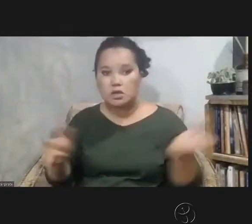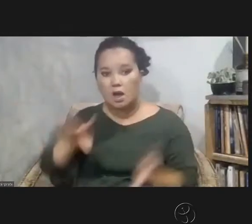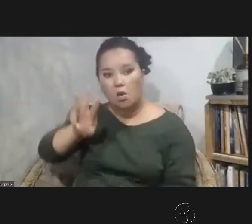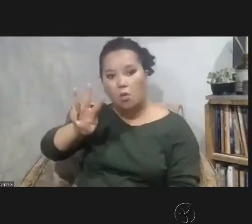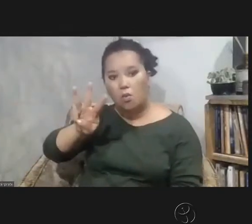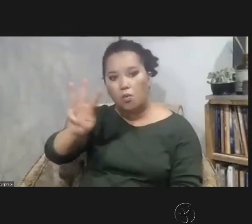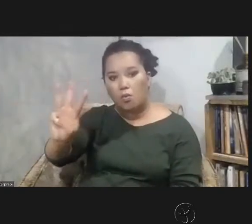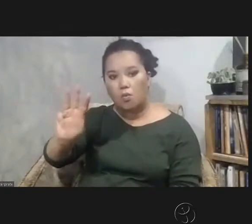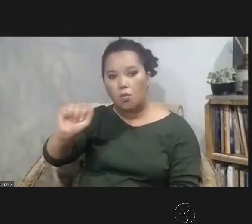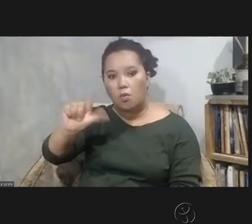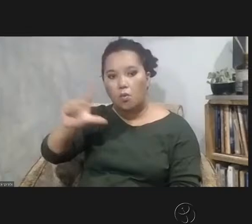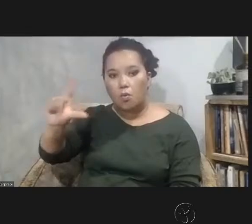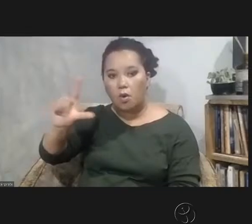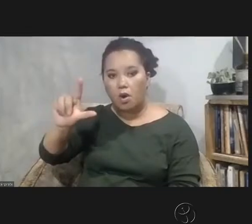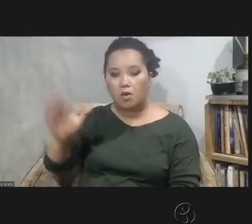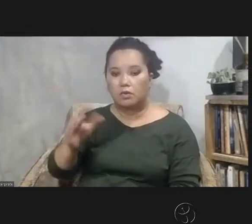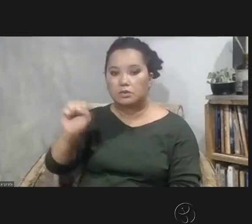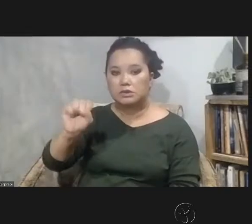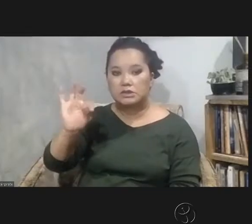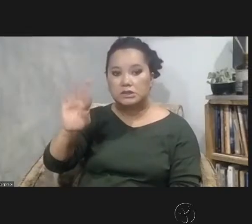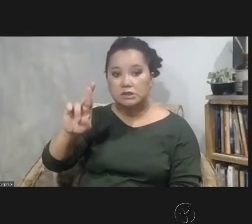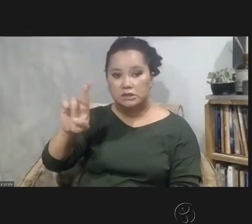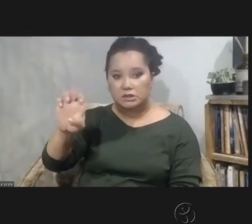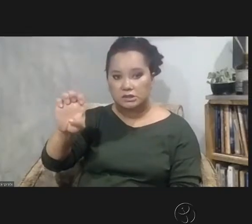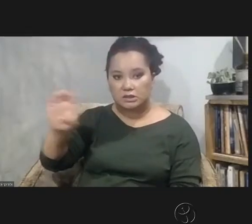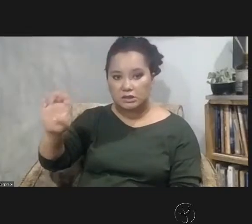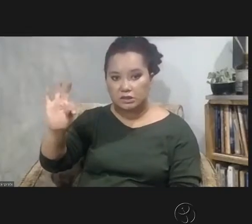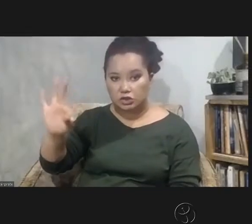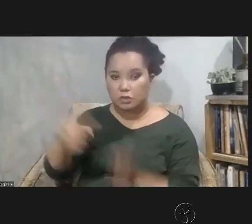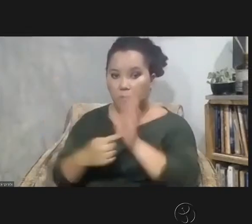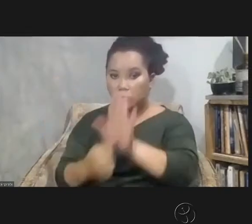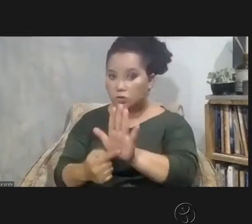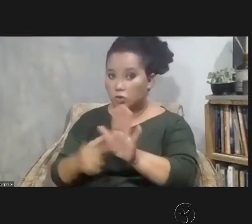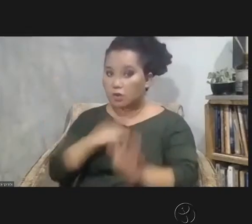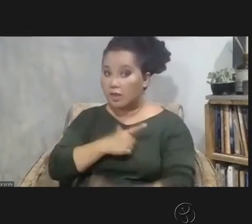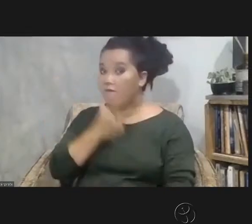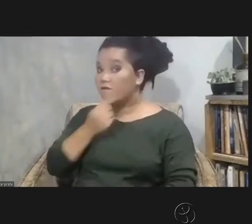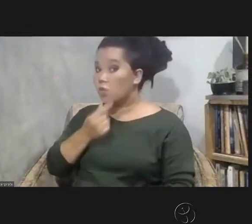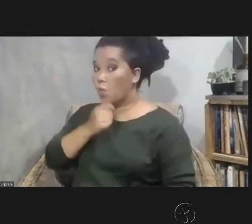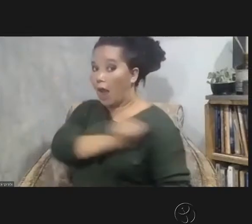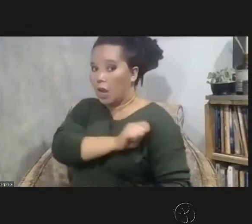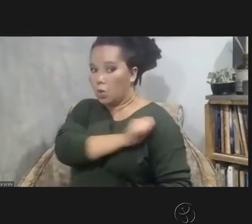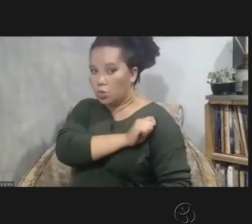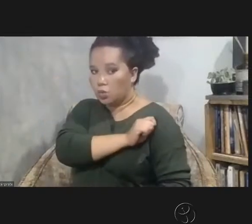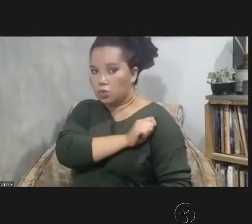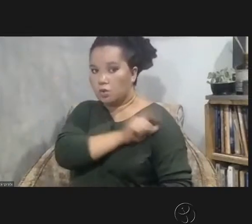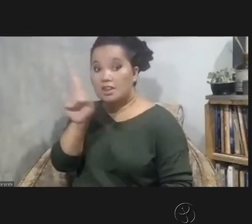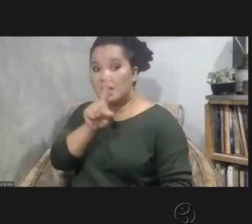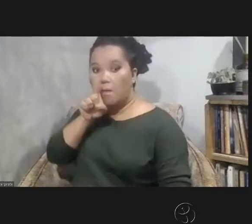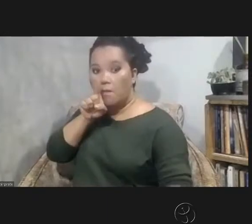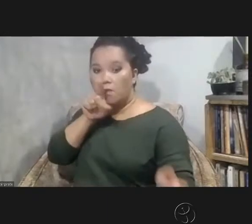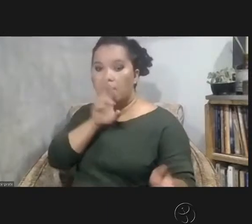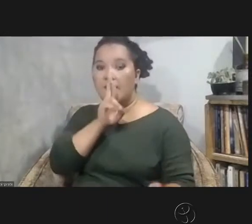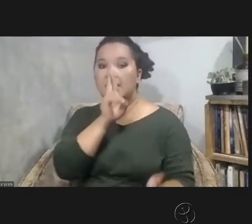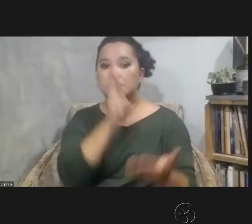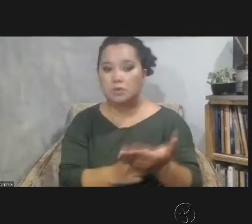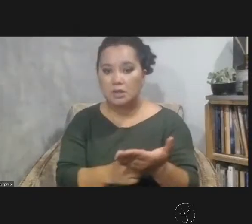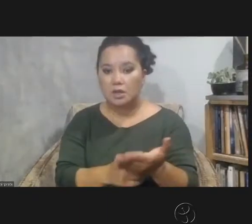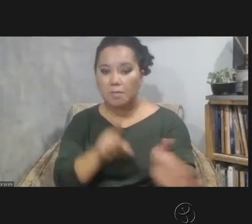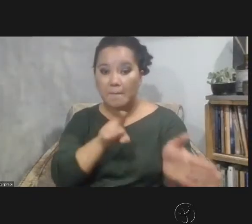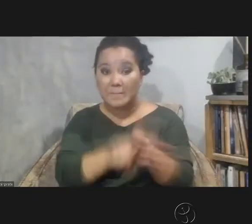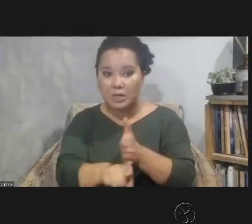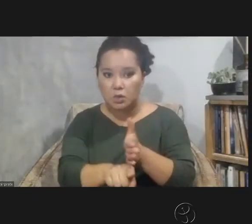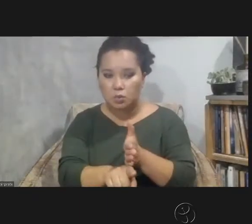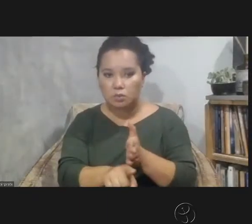aluno se recusou a responder uma pergunta em uma prova porque ele estava trabalhando com outro